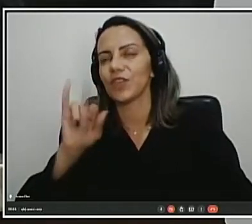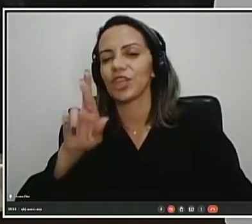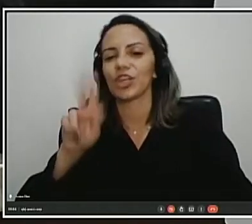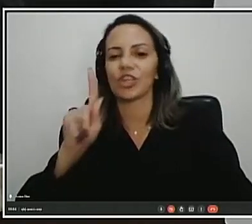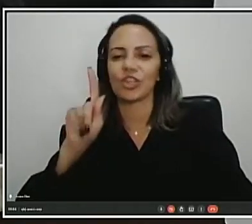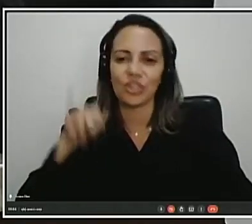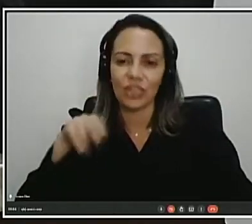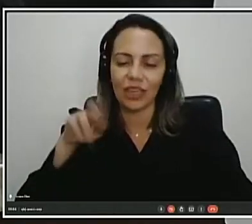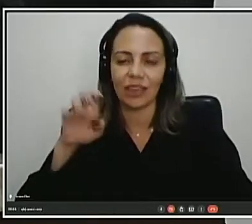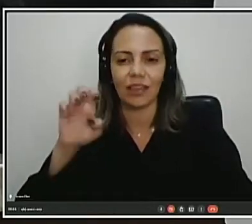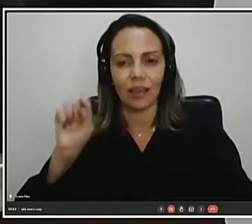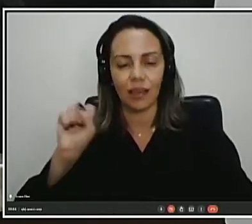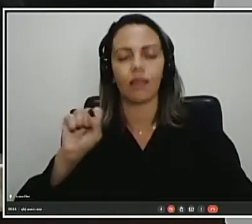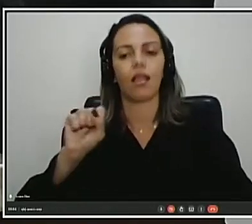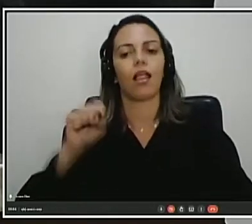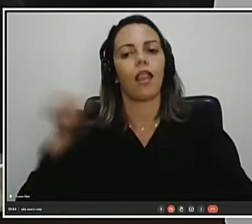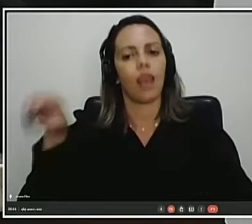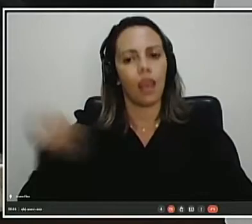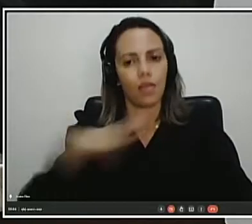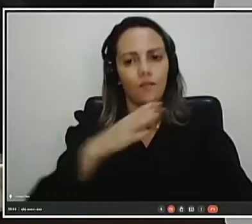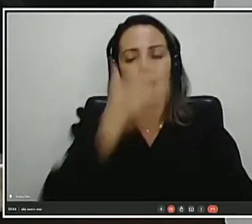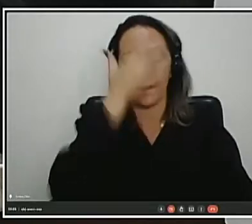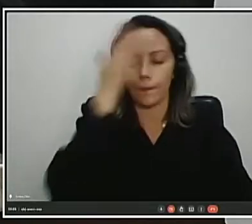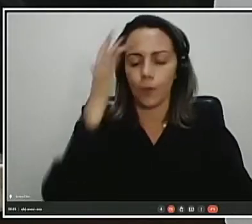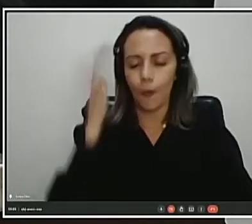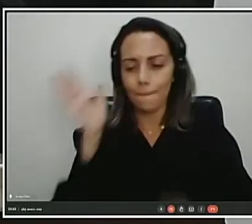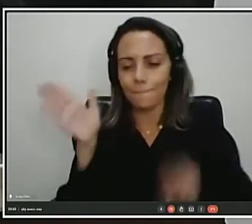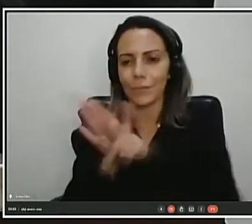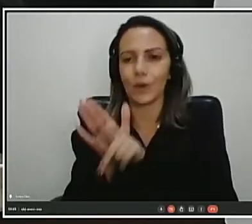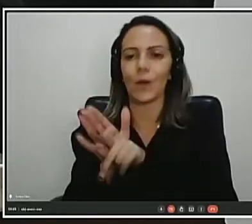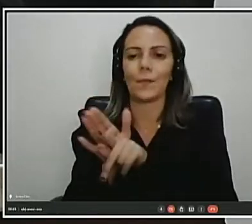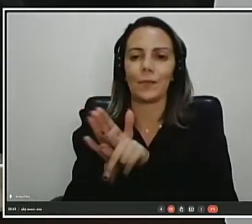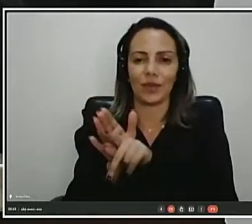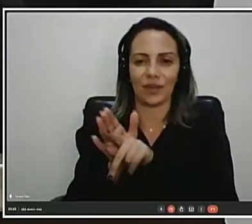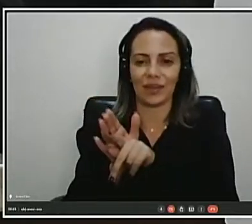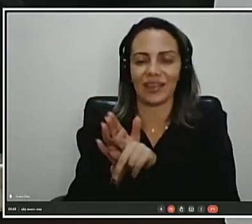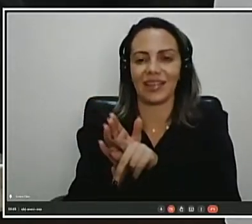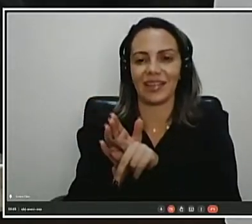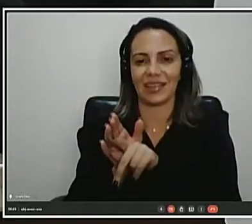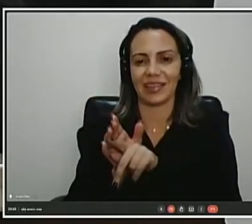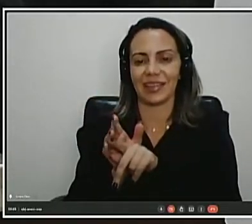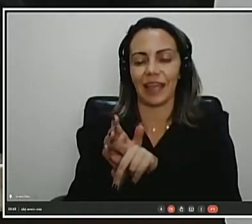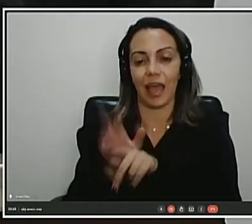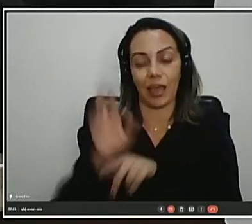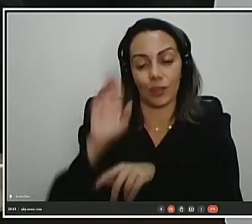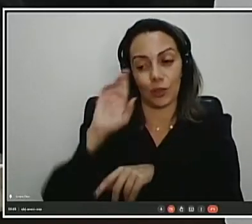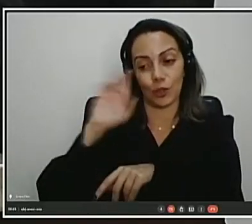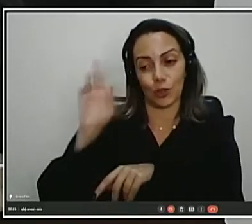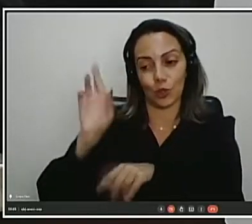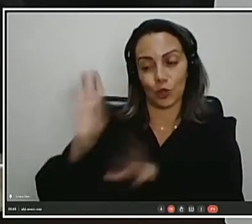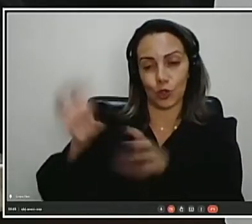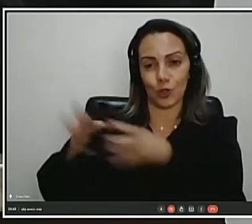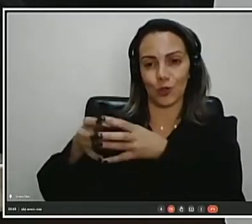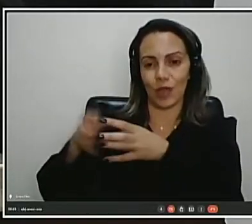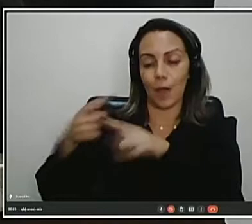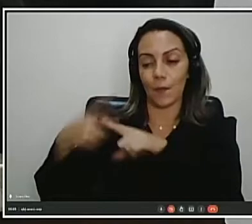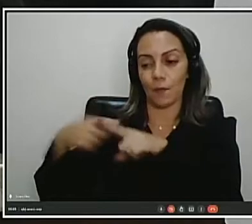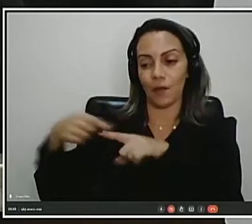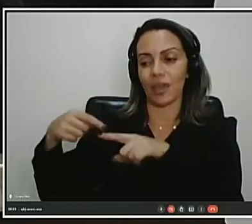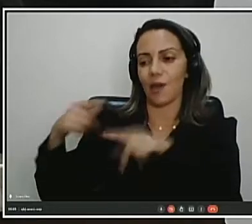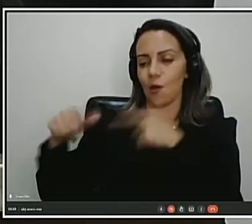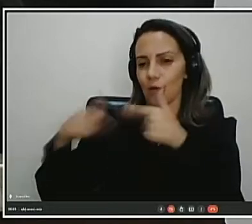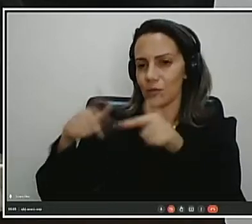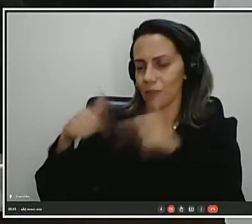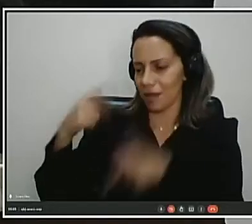que fazem parte da diretoria e também todos os associados da ALAD, que o trabalho de vocês começa a ter visibilidade e